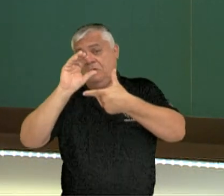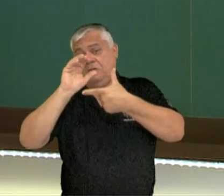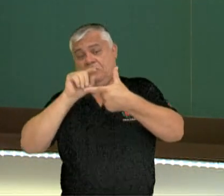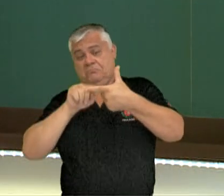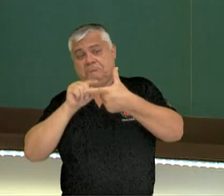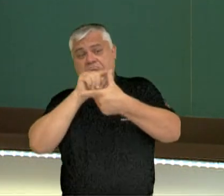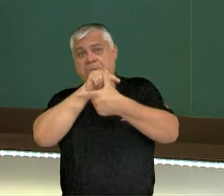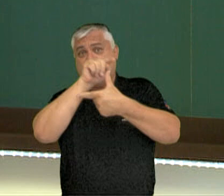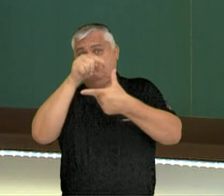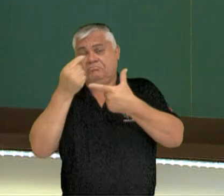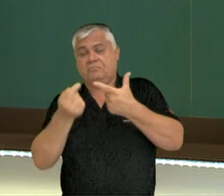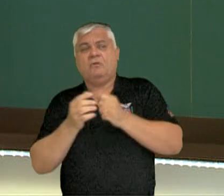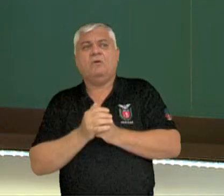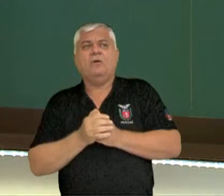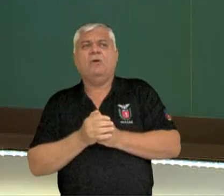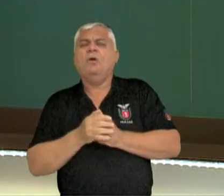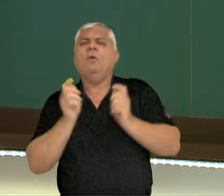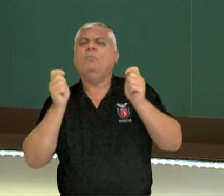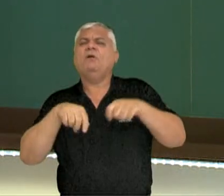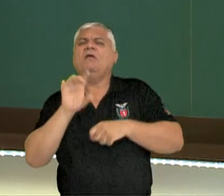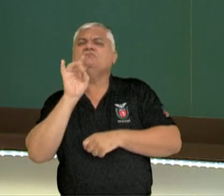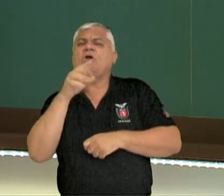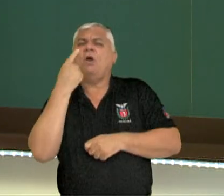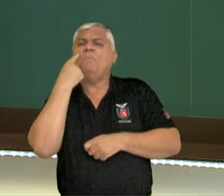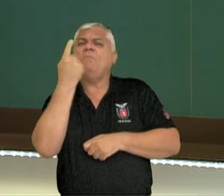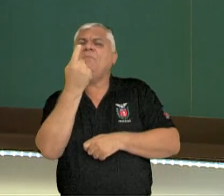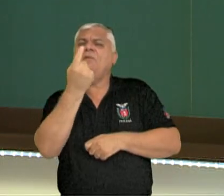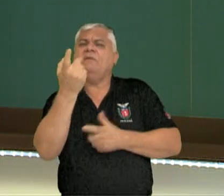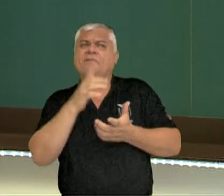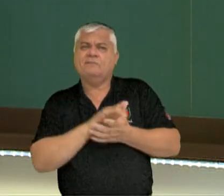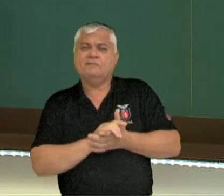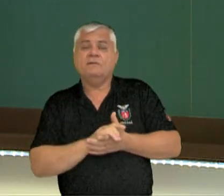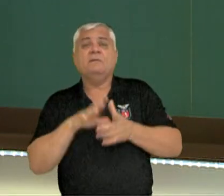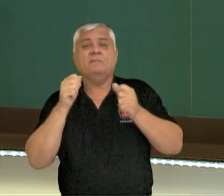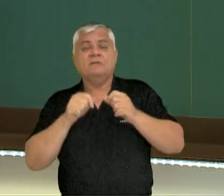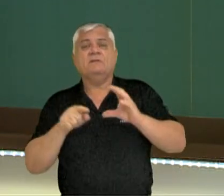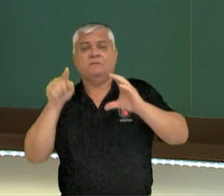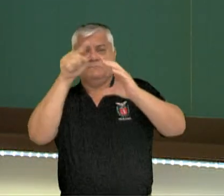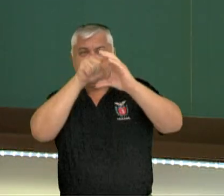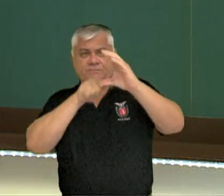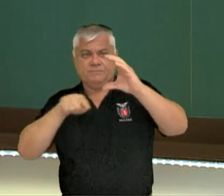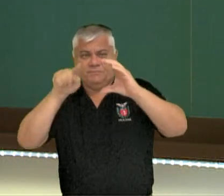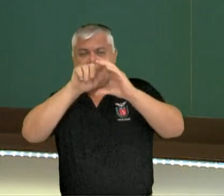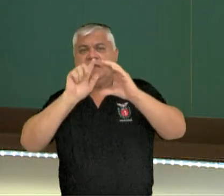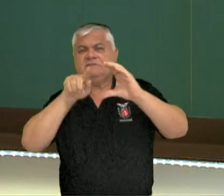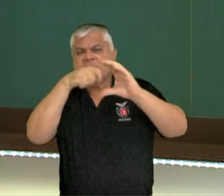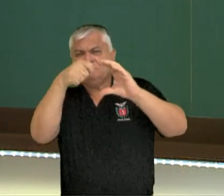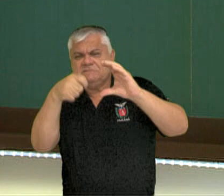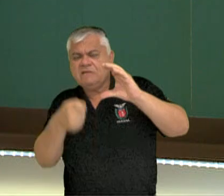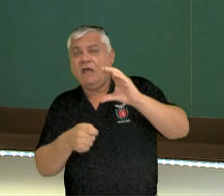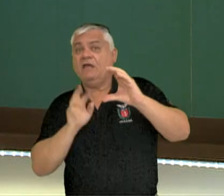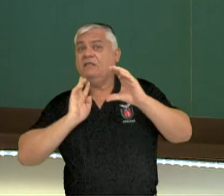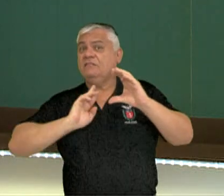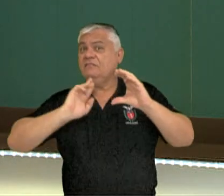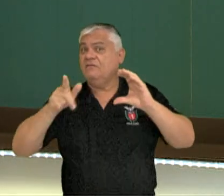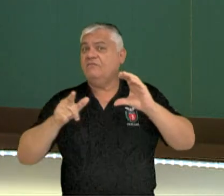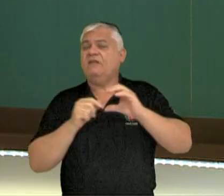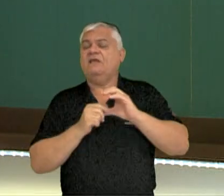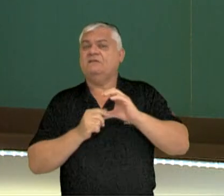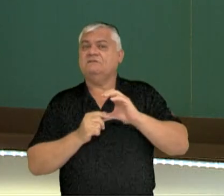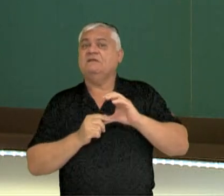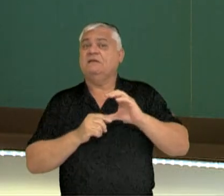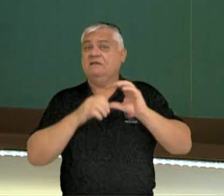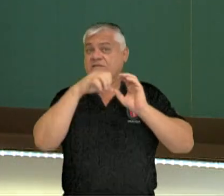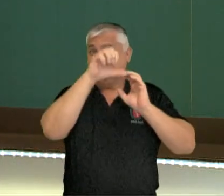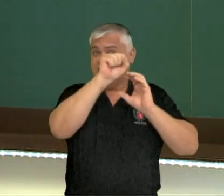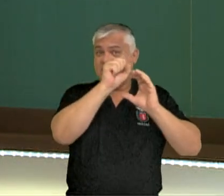outro, né? Ah, por que então a gente só não olha para o primeiro quadrante? Porque nós temos sinais diferentes, né? De seno, cosseno e tangente